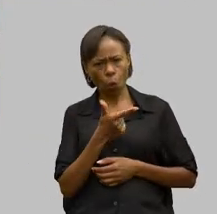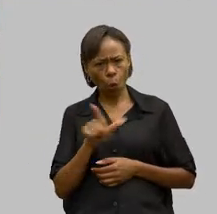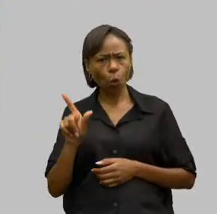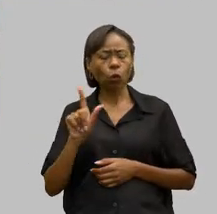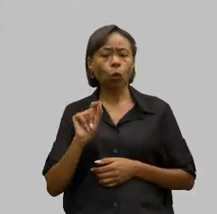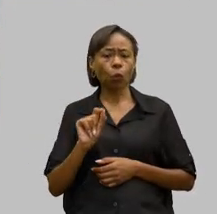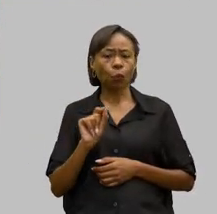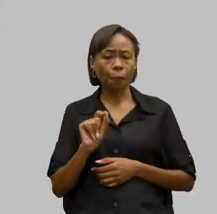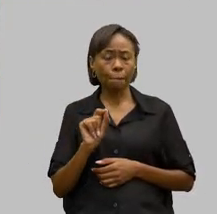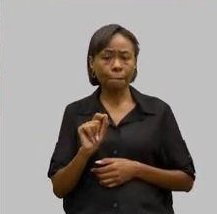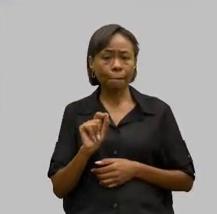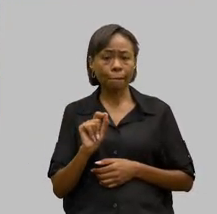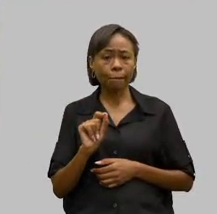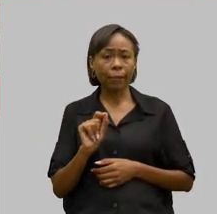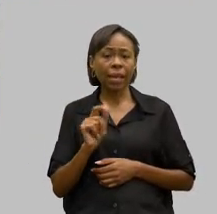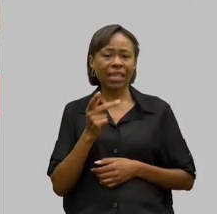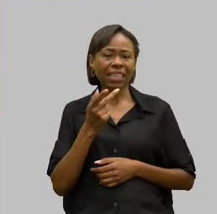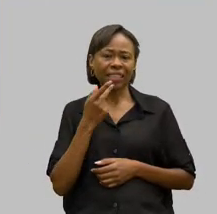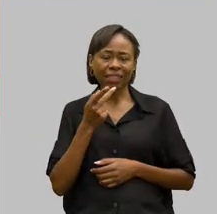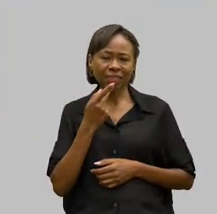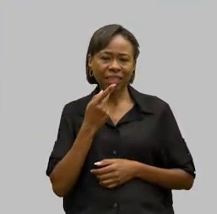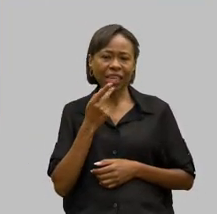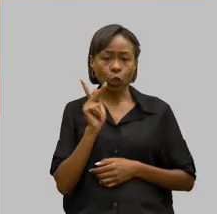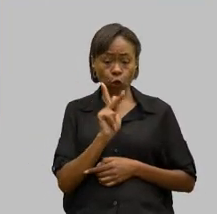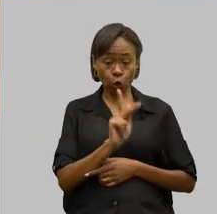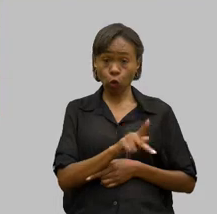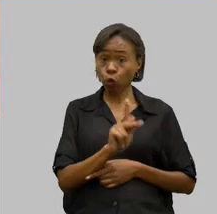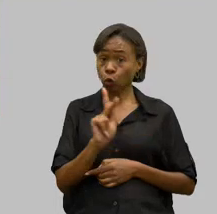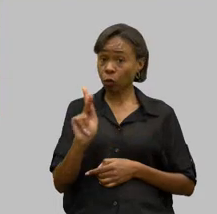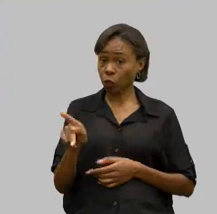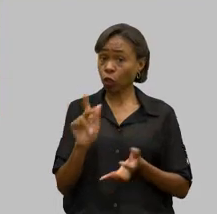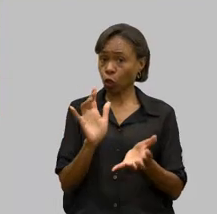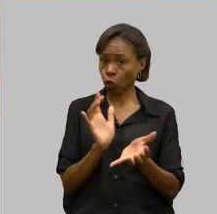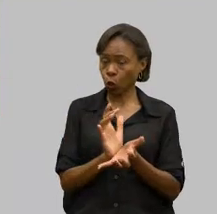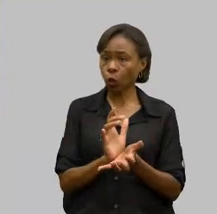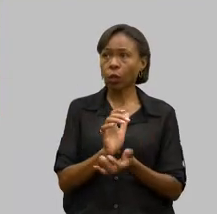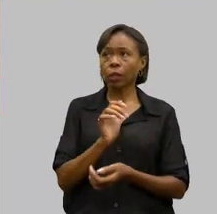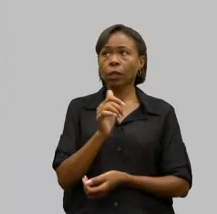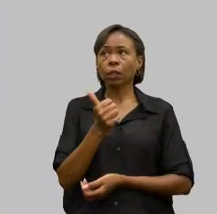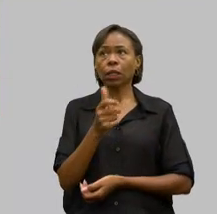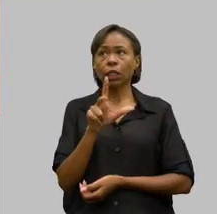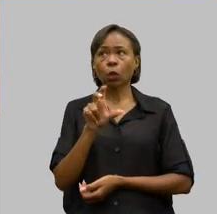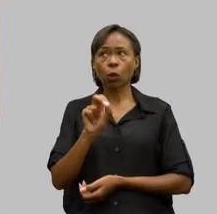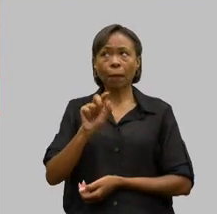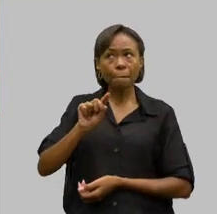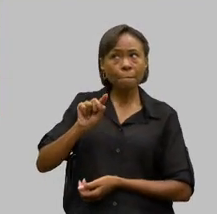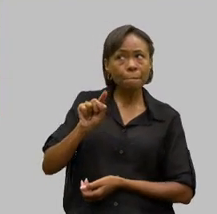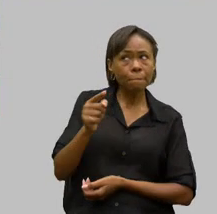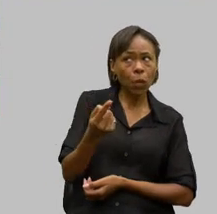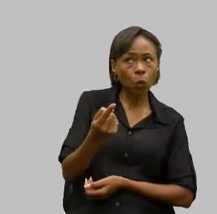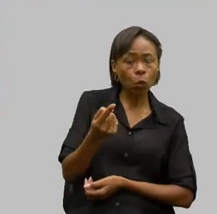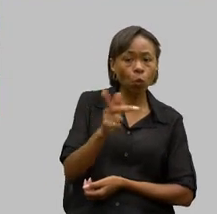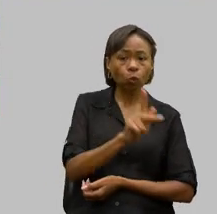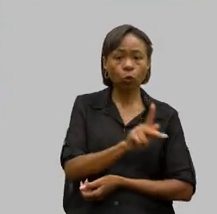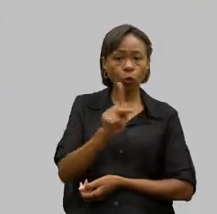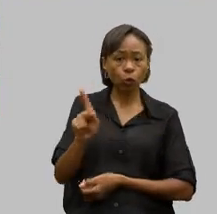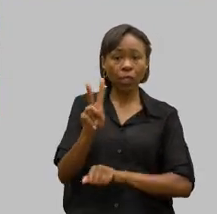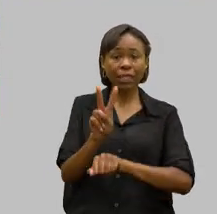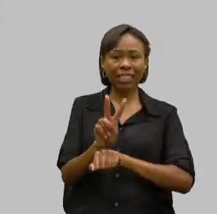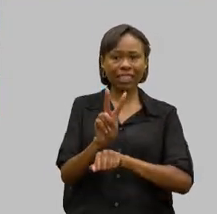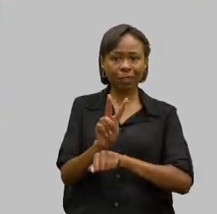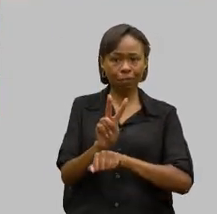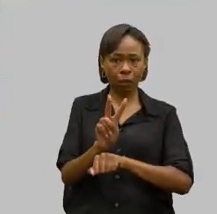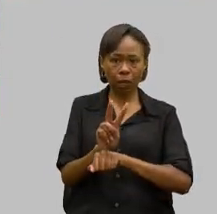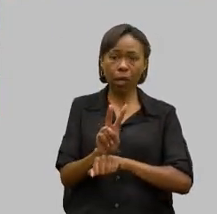traz aqui, os professores, a senhora traz de forma muito certa, 150 mil cargos de professores temporários. Nós temos muitos